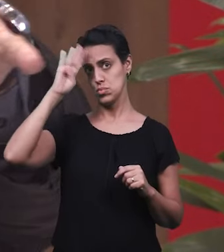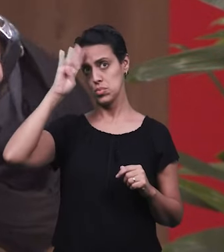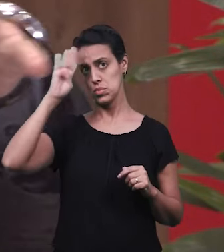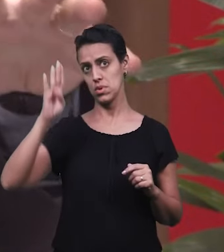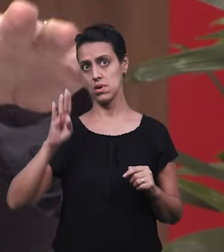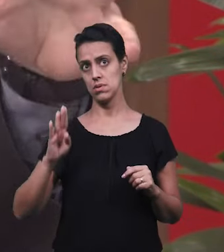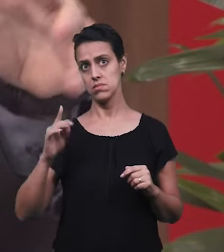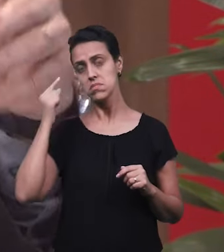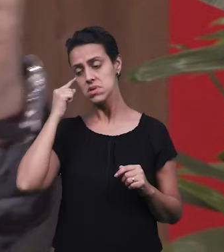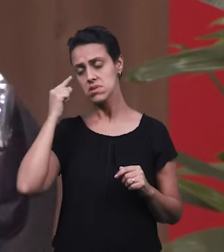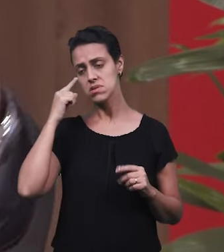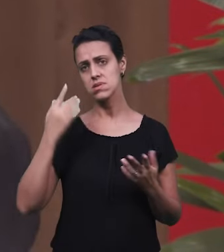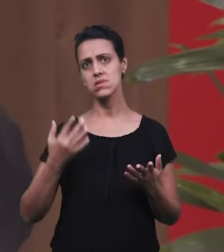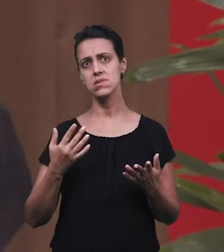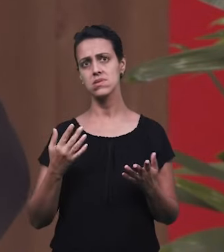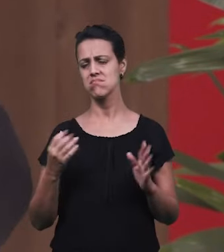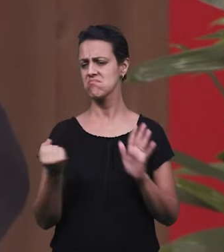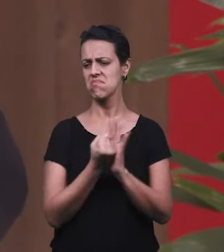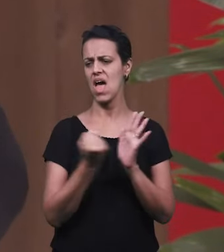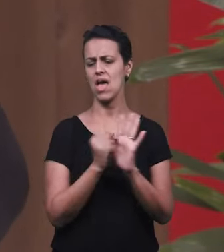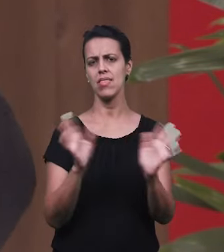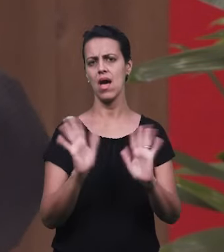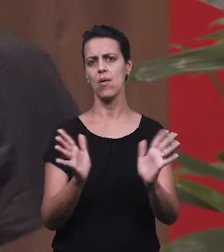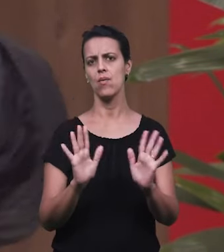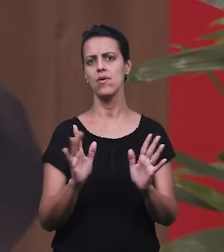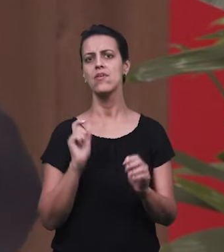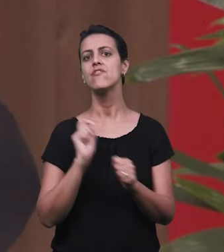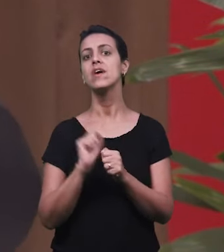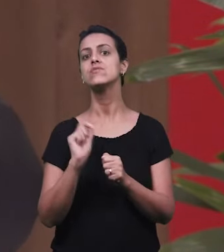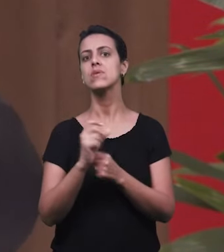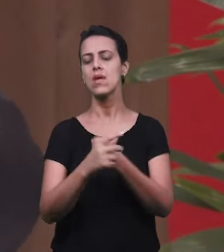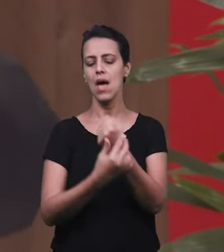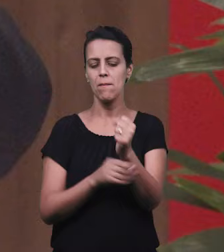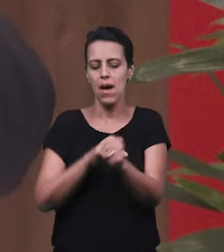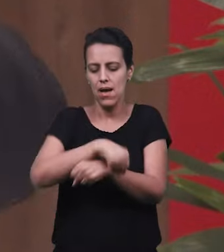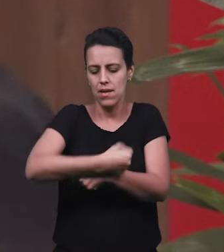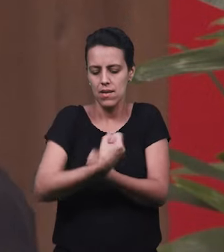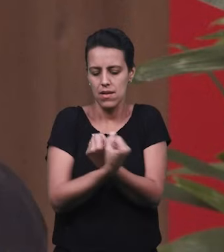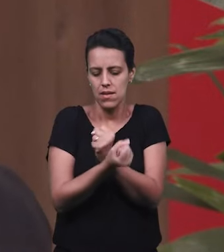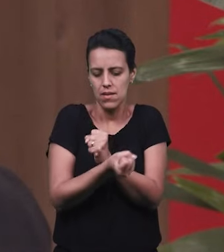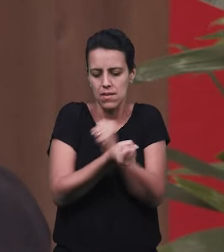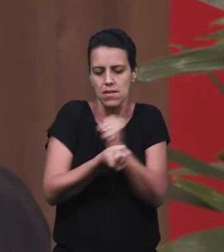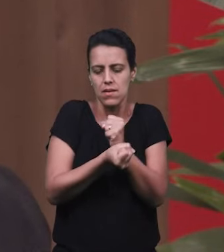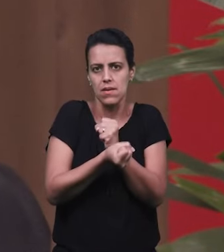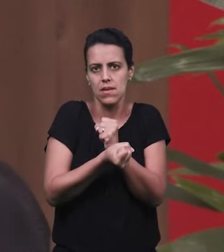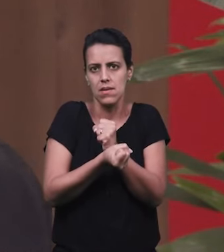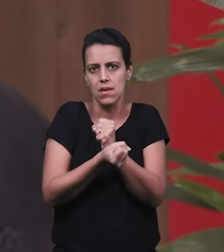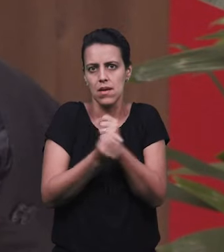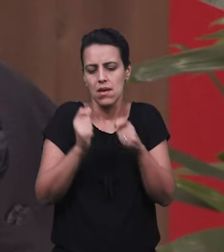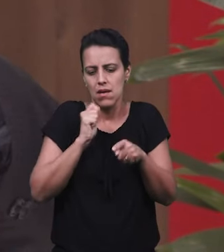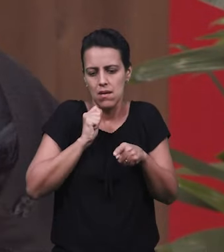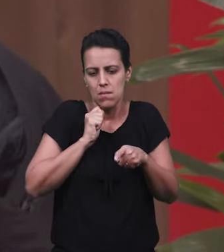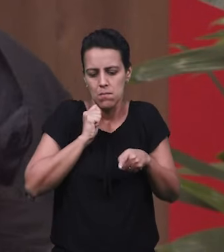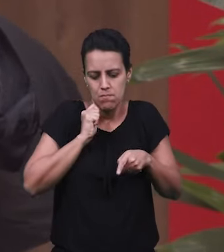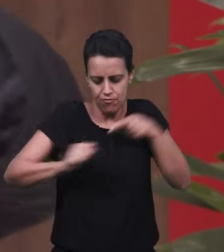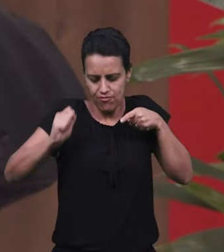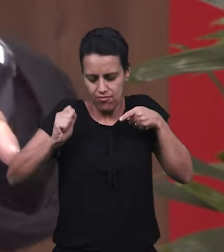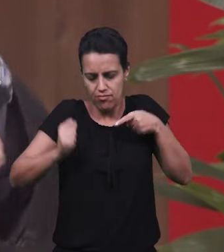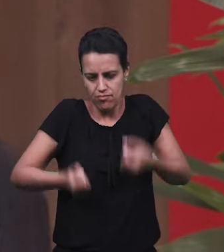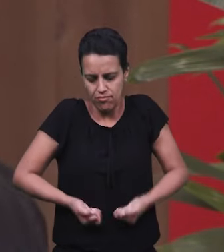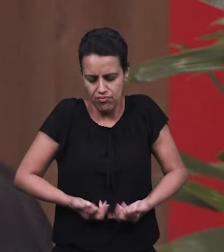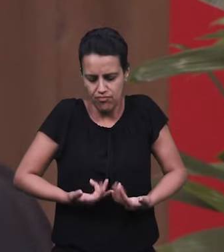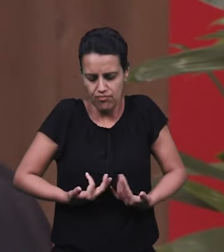soldado ali não pregam ele, amarram ele e colocam fogo, mas o fogo